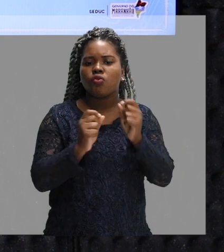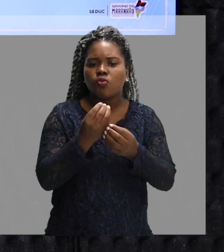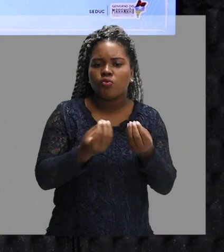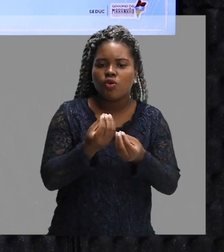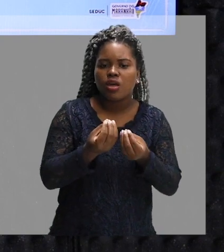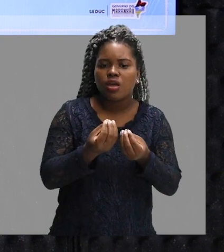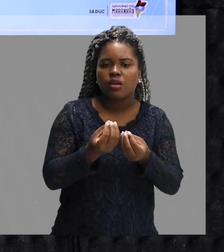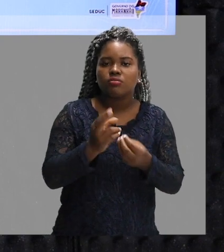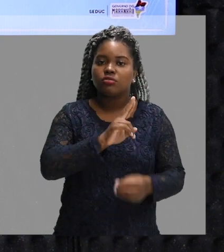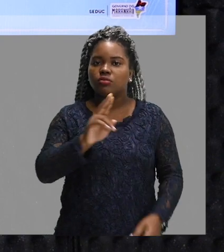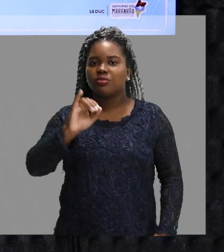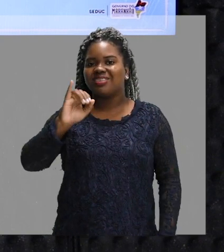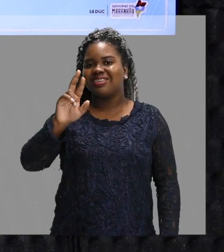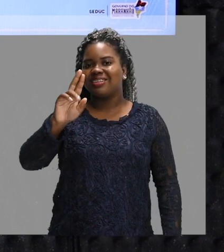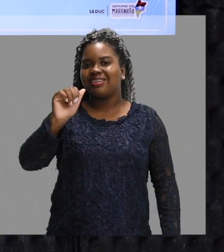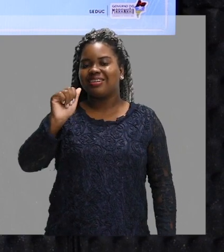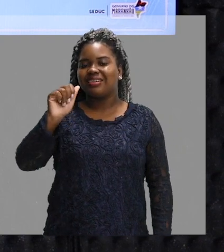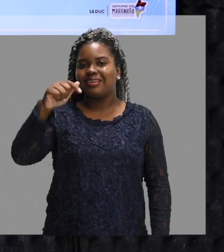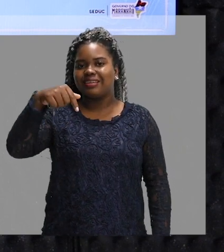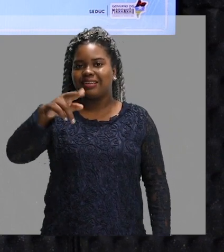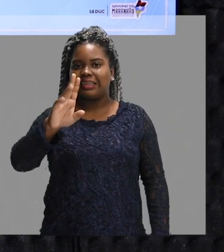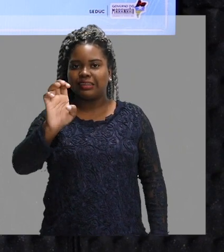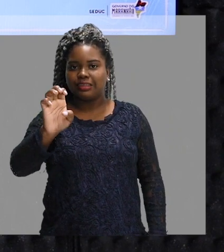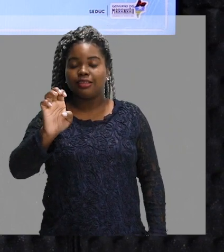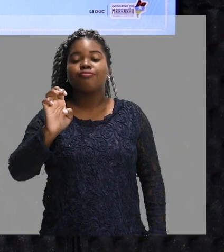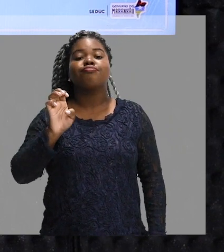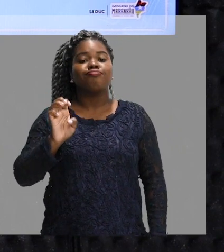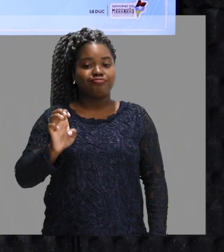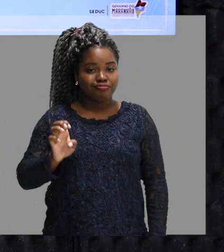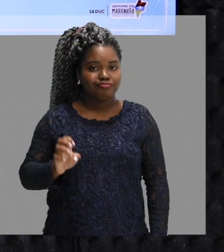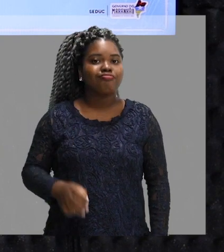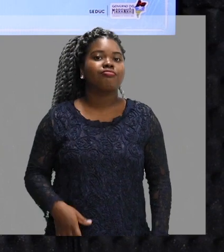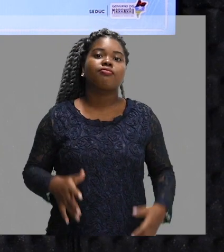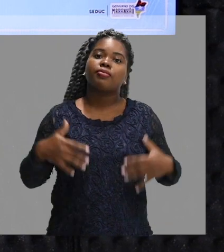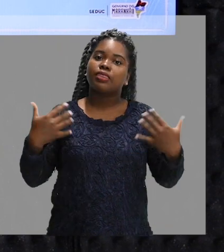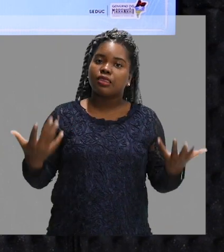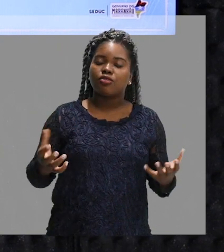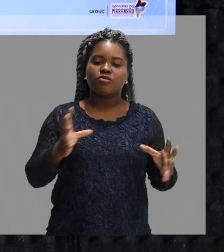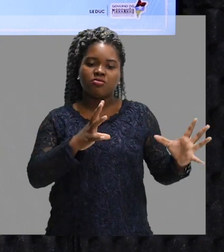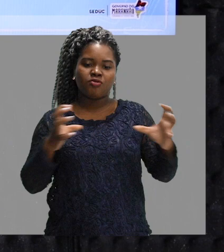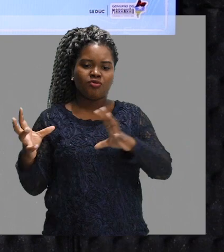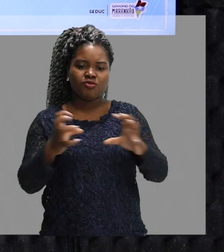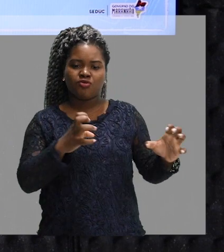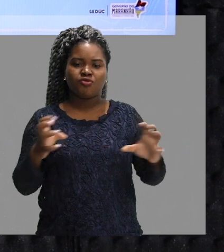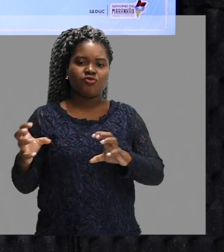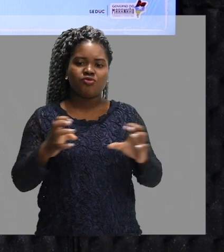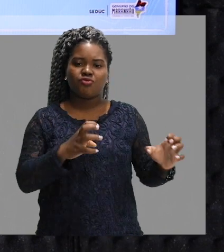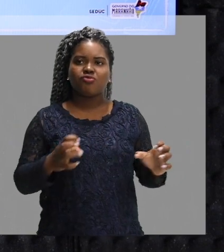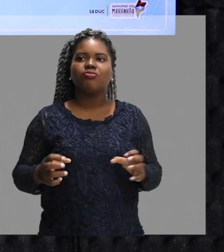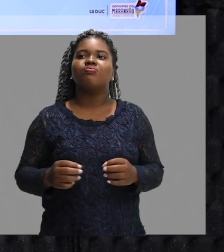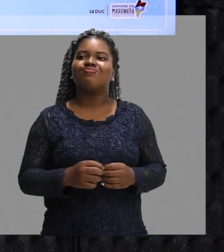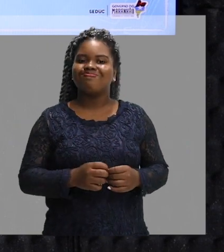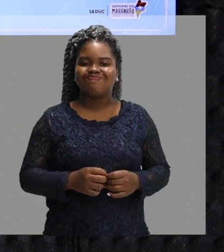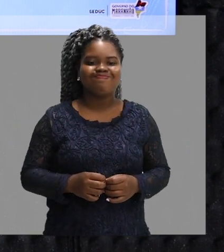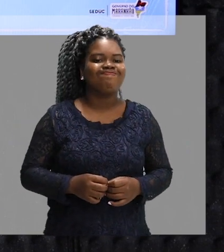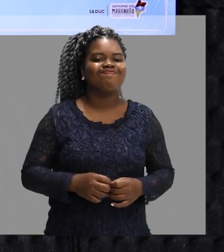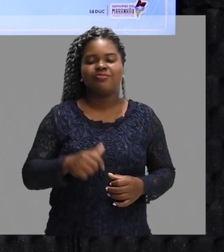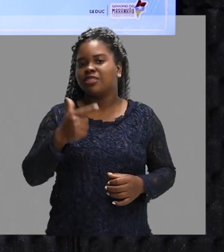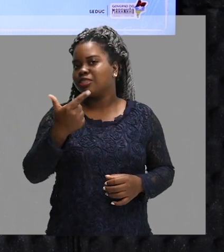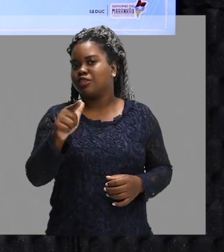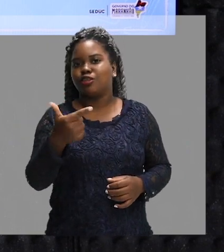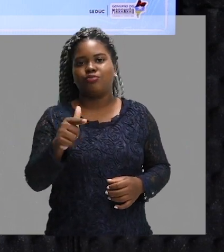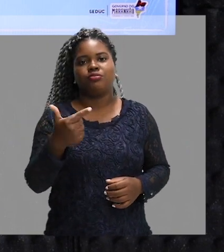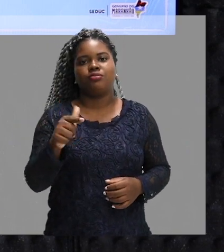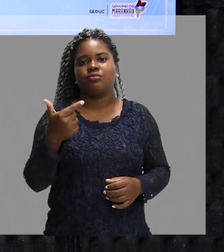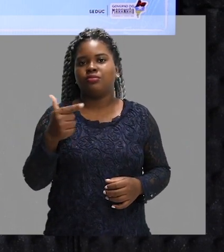aí, né, a gente, lamentavelmente, durante uma série de conflitos ali, perdemos uma série de materiais que são